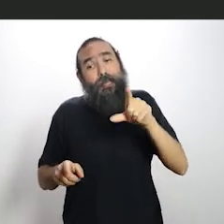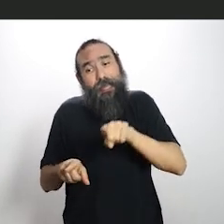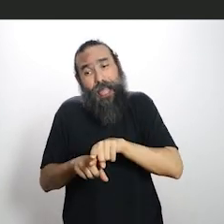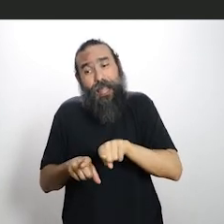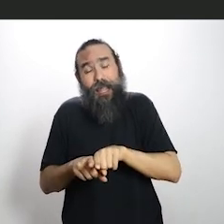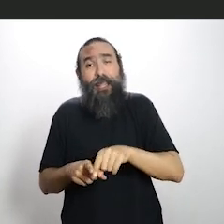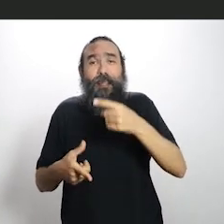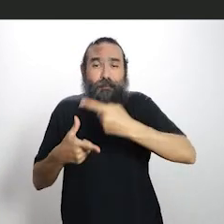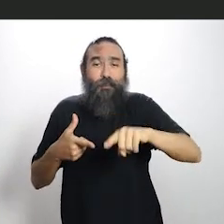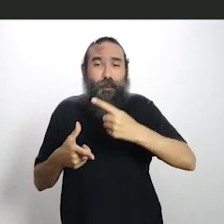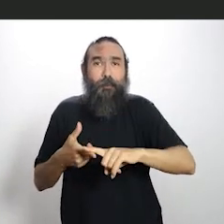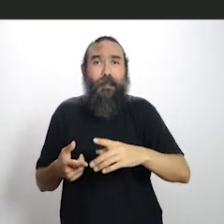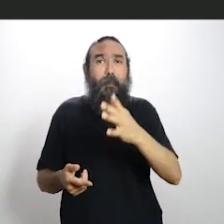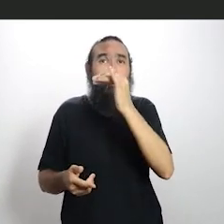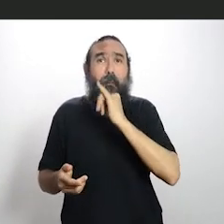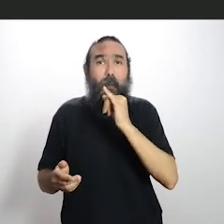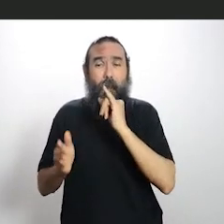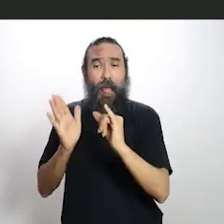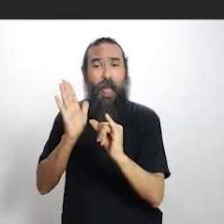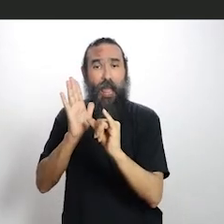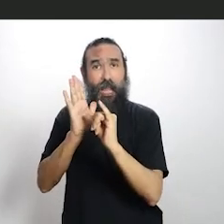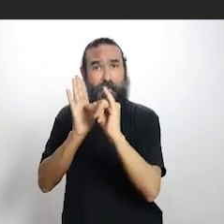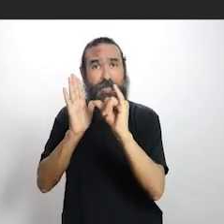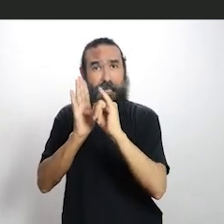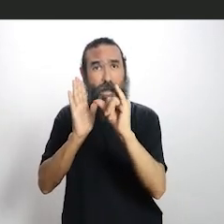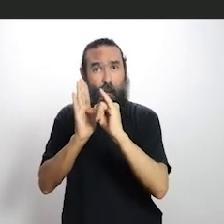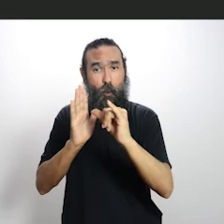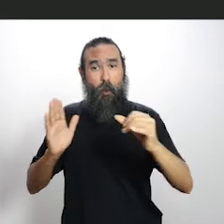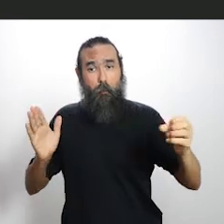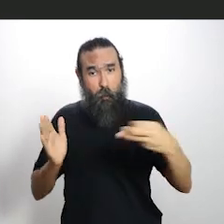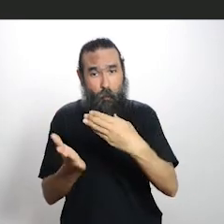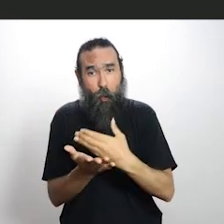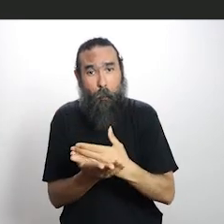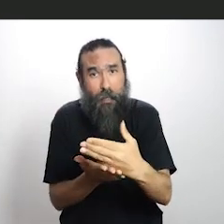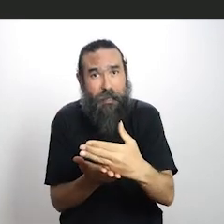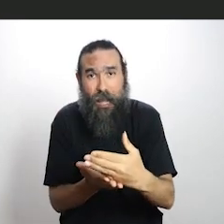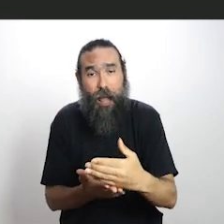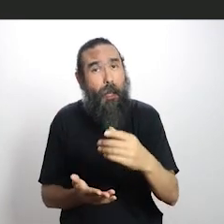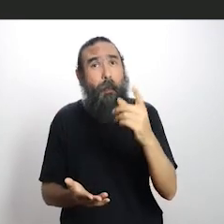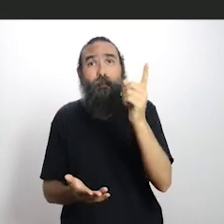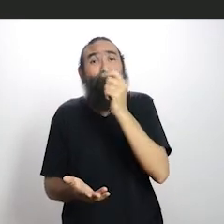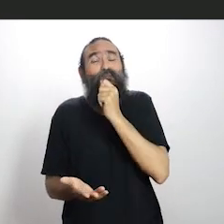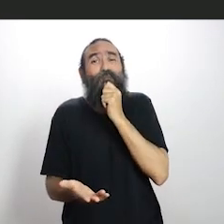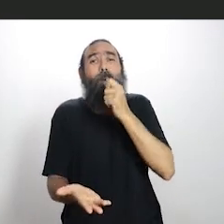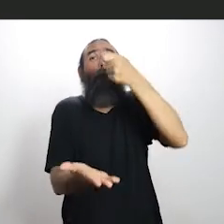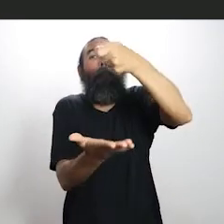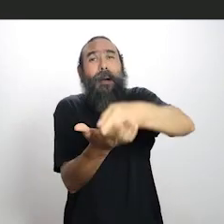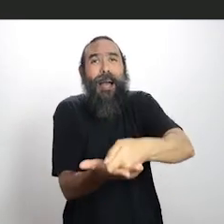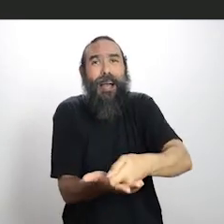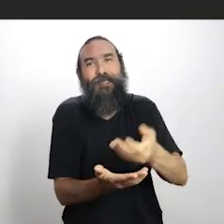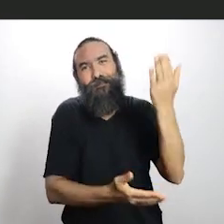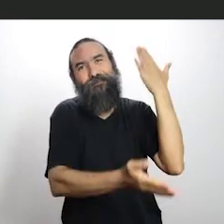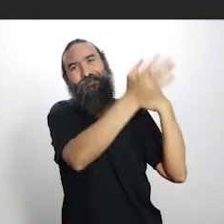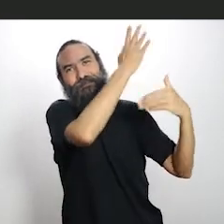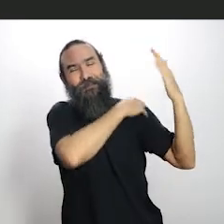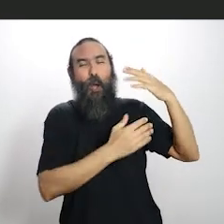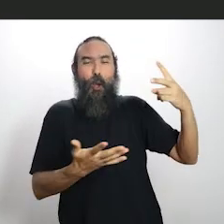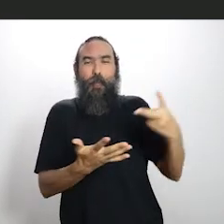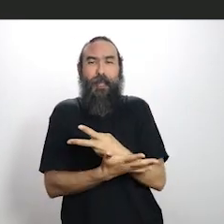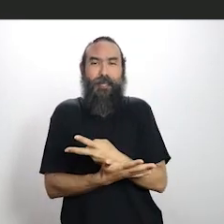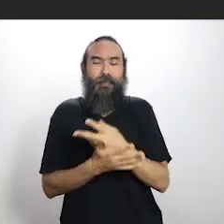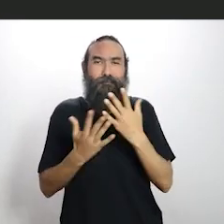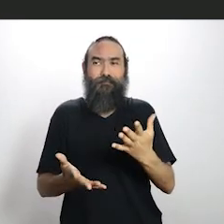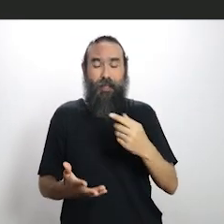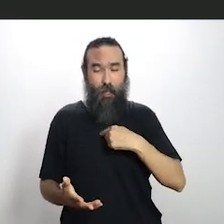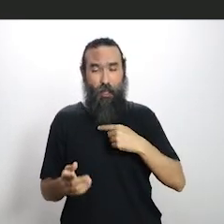de dezembro praticamente articulando para que a gente conseguisse pagar aquele edital de 2008 que estava em aberto então eu sempre falo isso